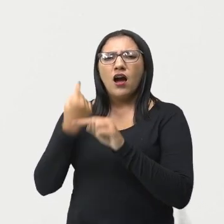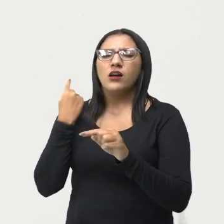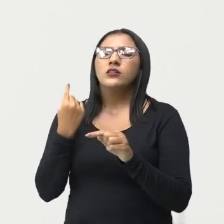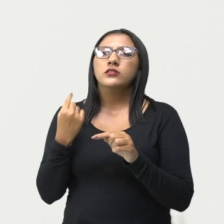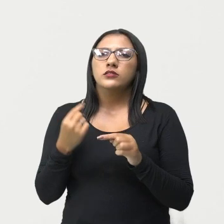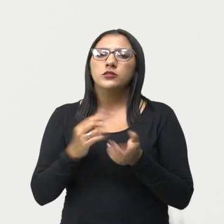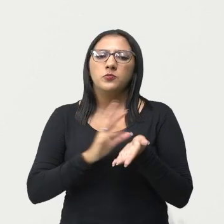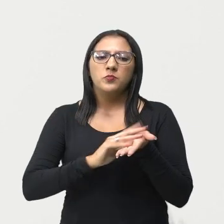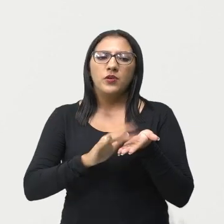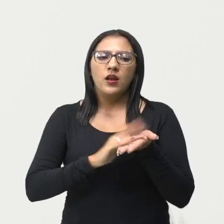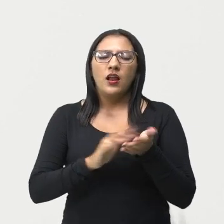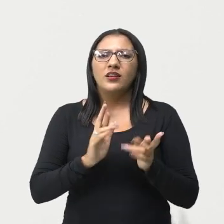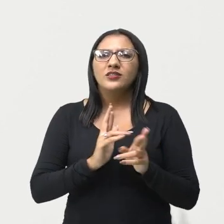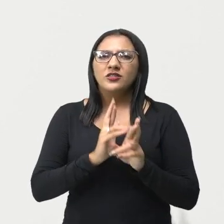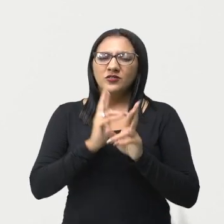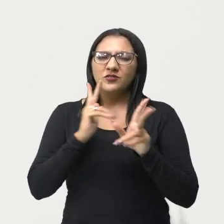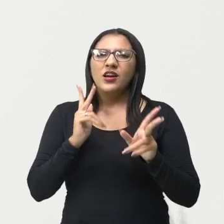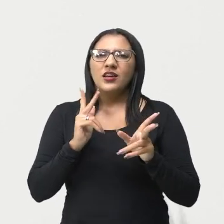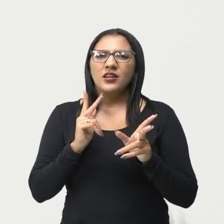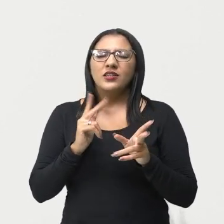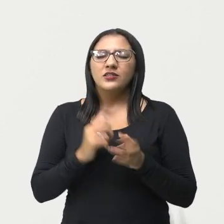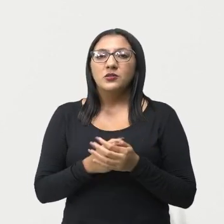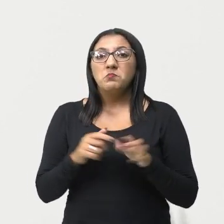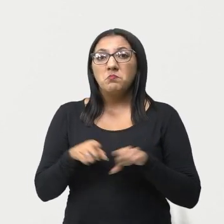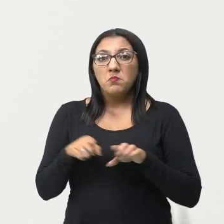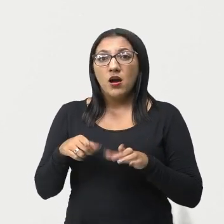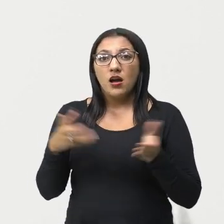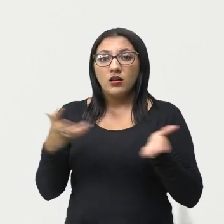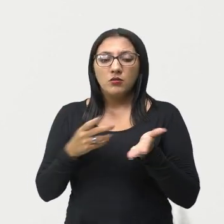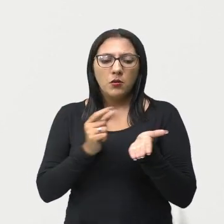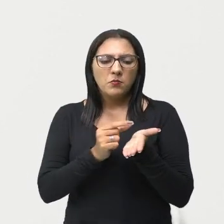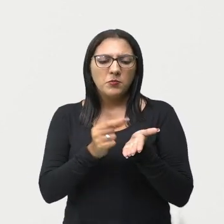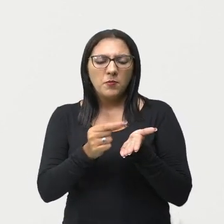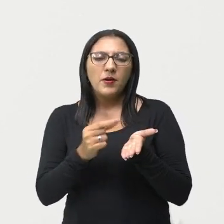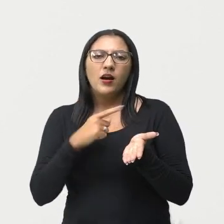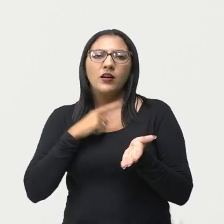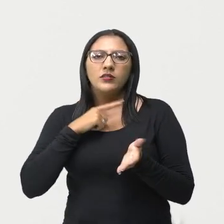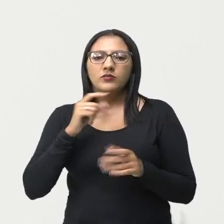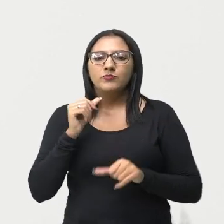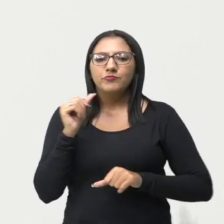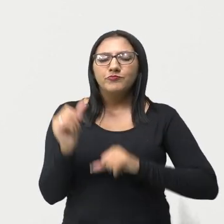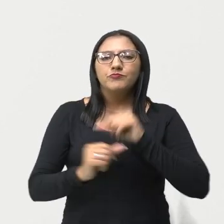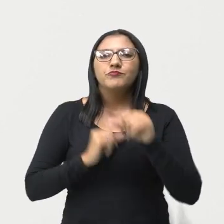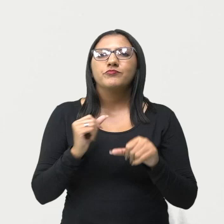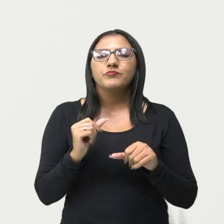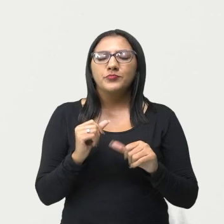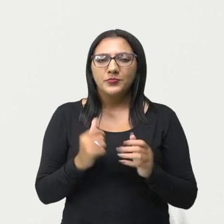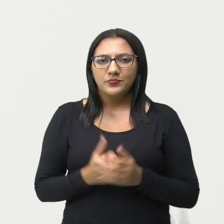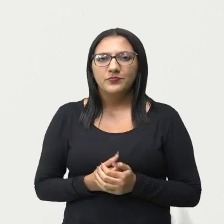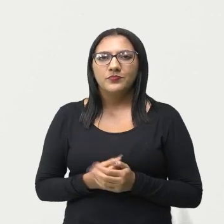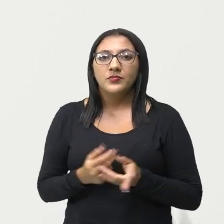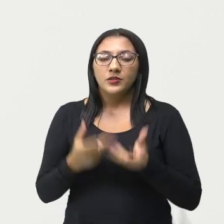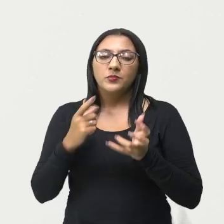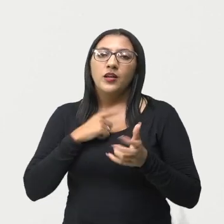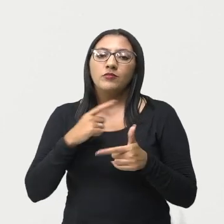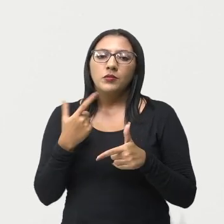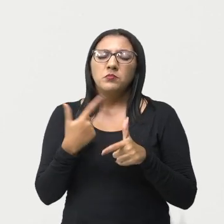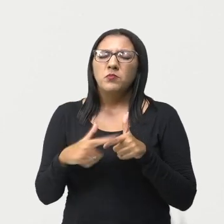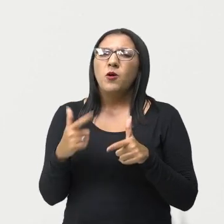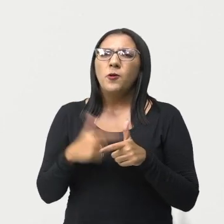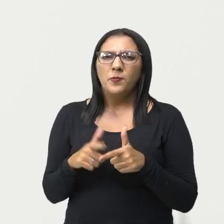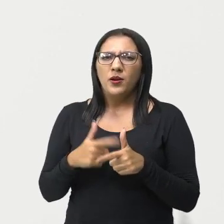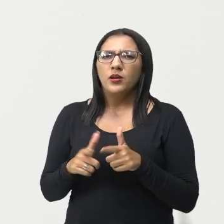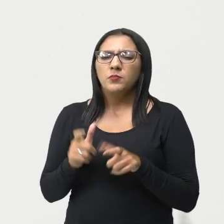certo? Determinadas palavras e com o novo acordo houve modificações. Então, de certa forma, isso é um problema também para